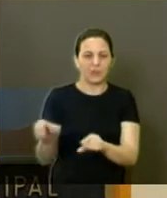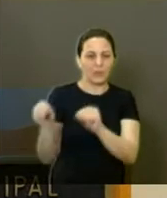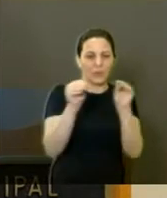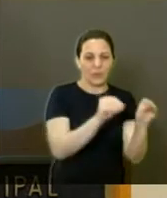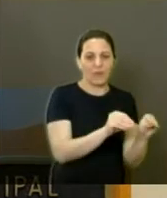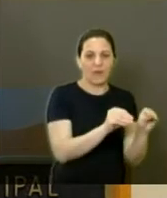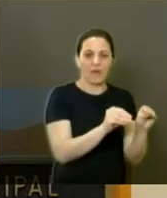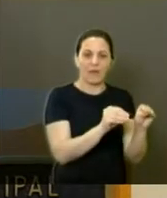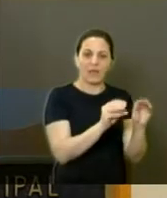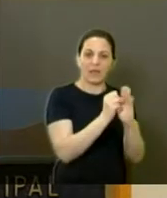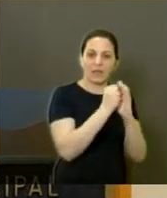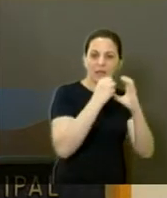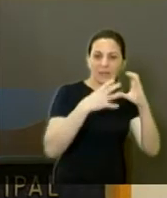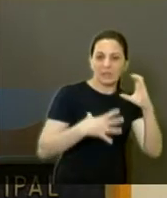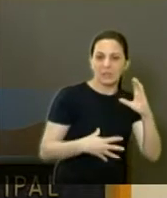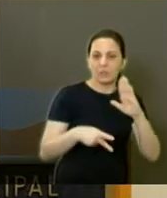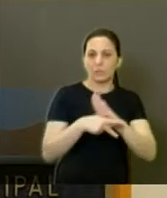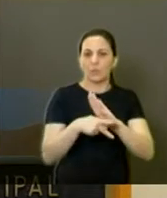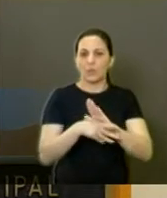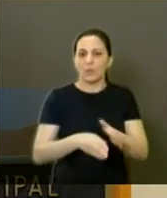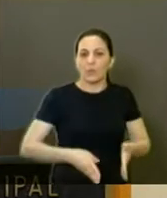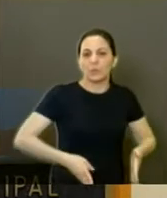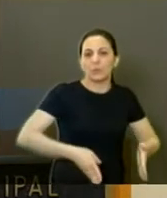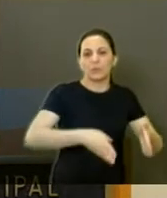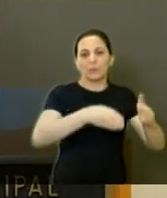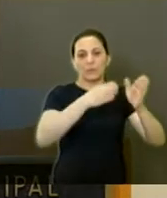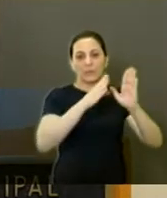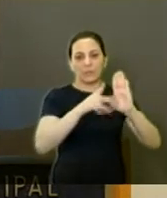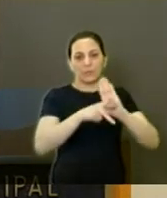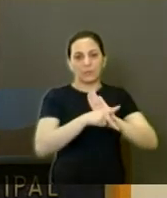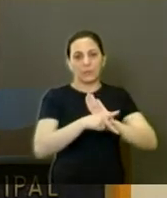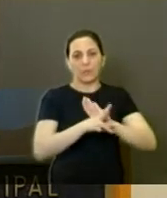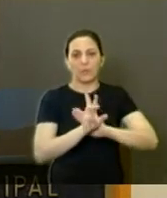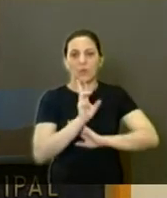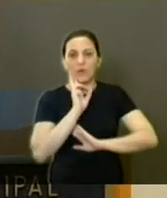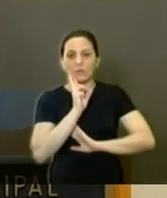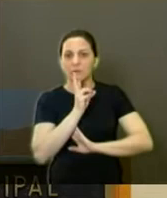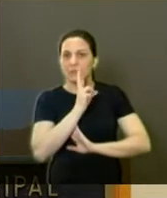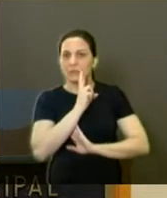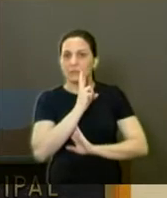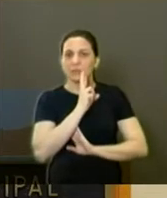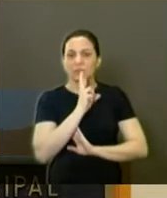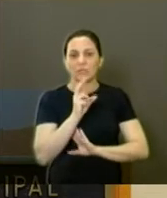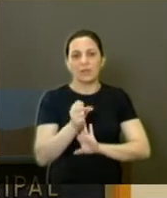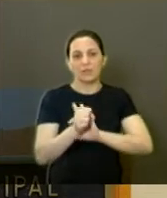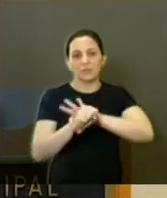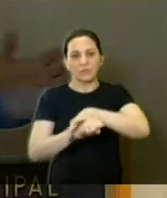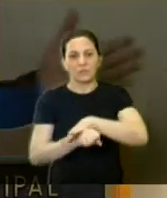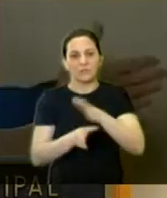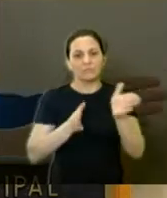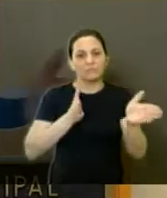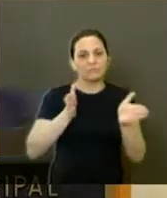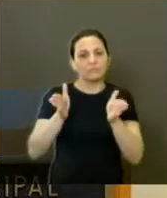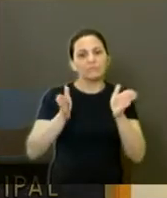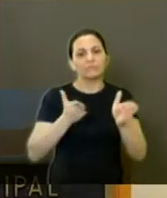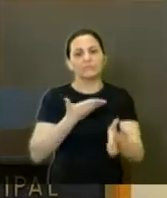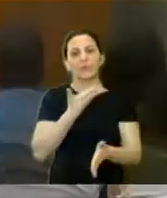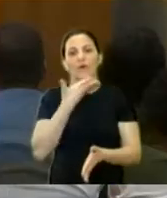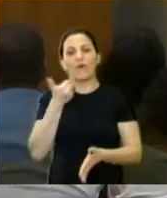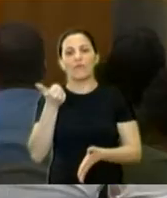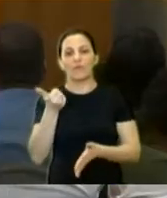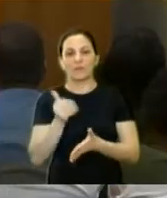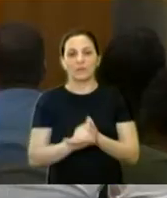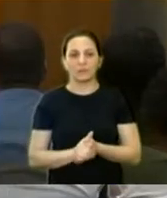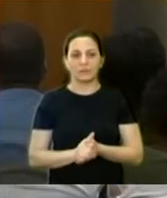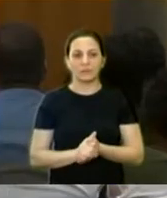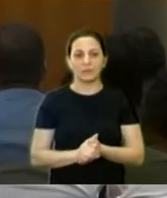das características do velho prédio ao restaurante, seria garantido um fácil acesso.